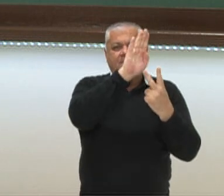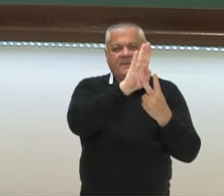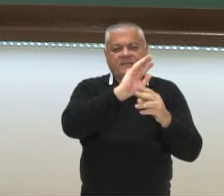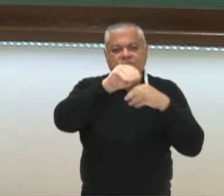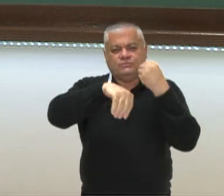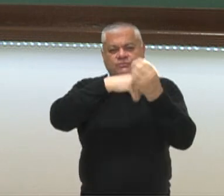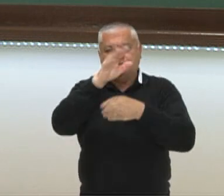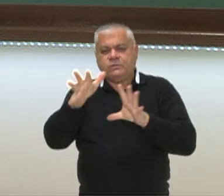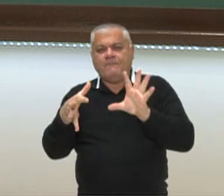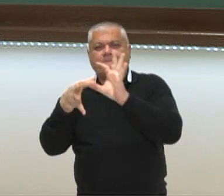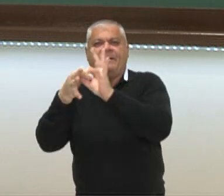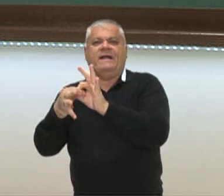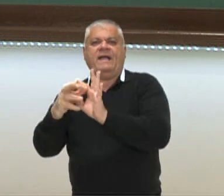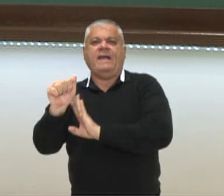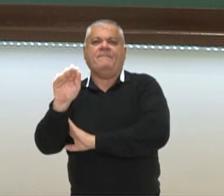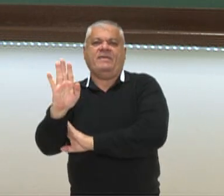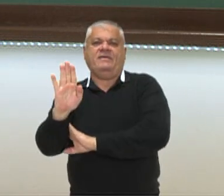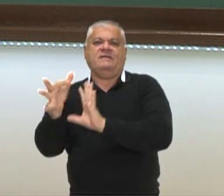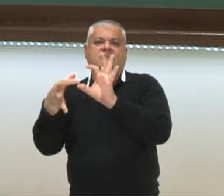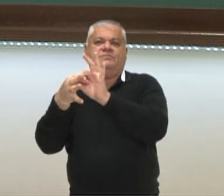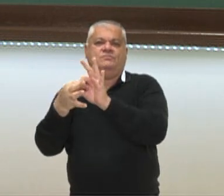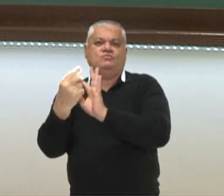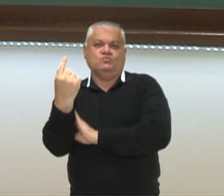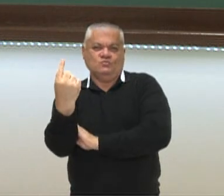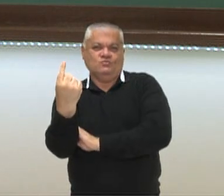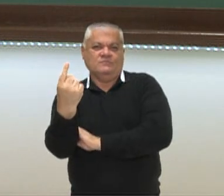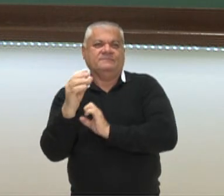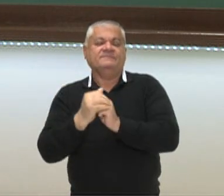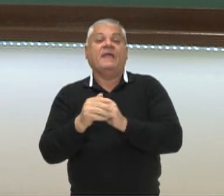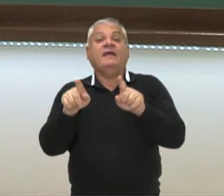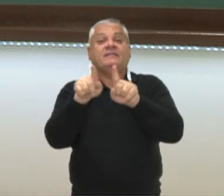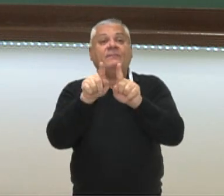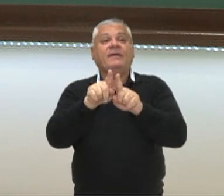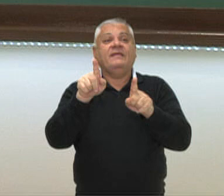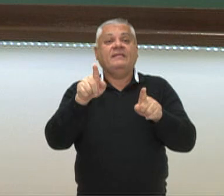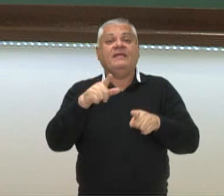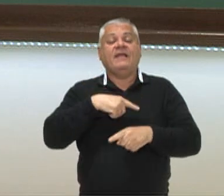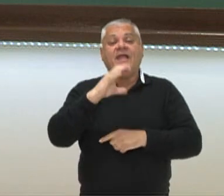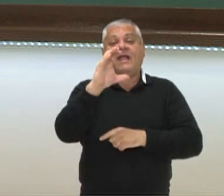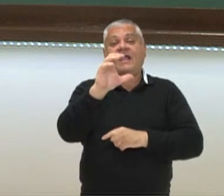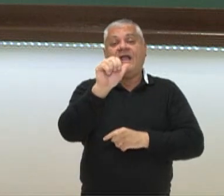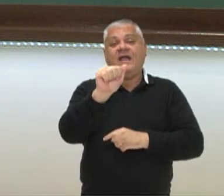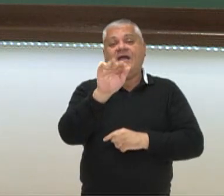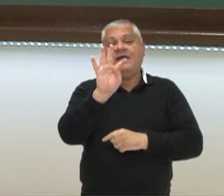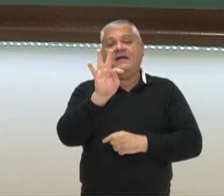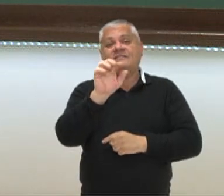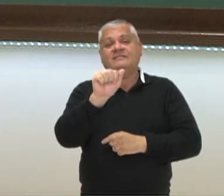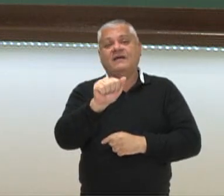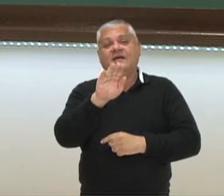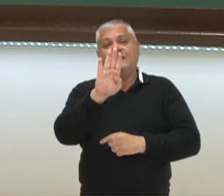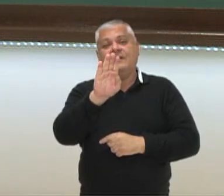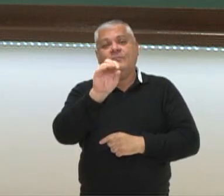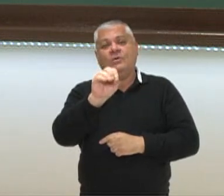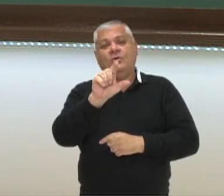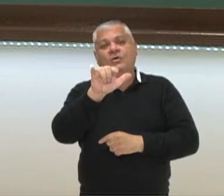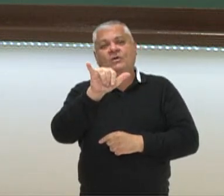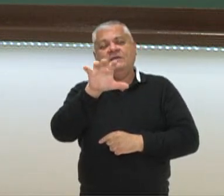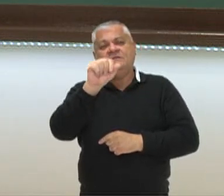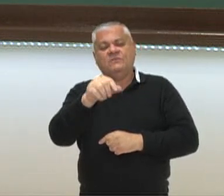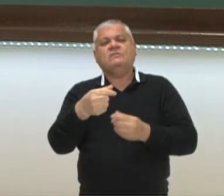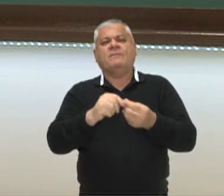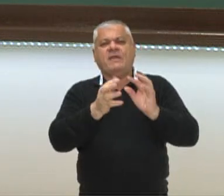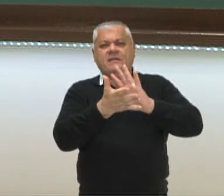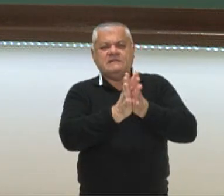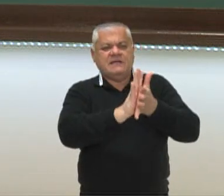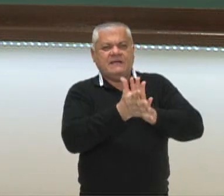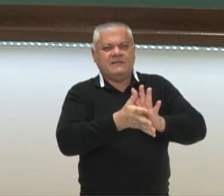só. Isso é uma reação de construção, anabolismo. Mas também a célula faz o trabalho contrário, ela faz o trabalho de destruição,